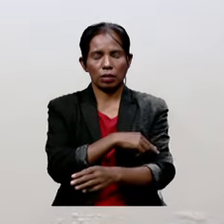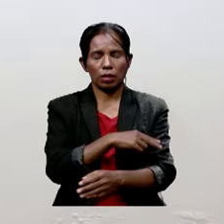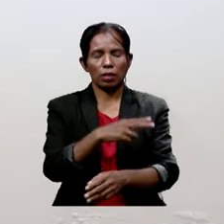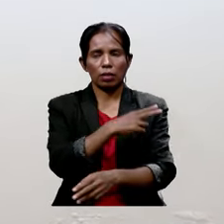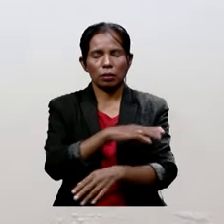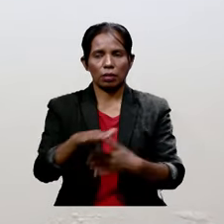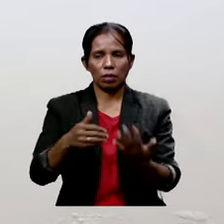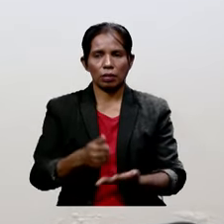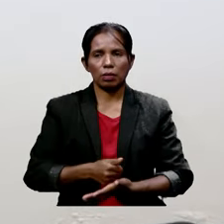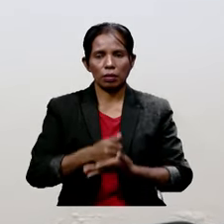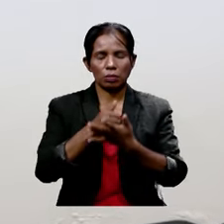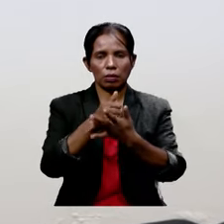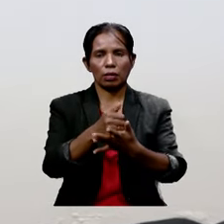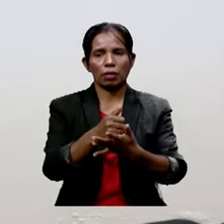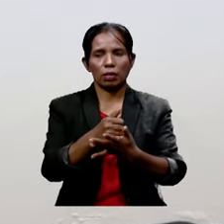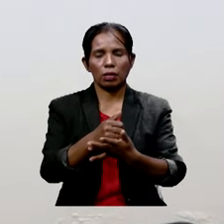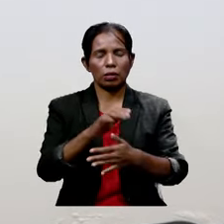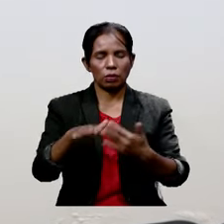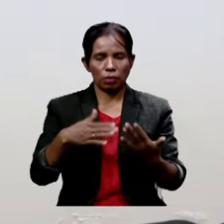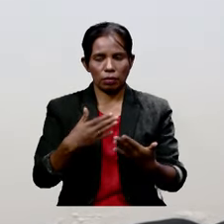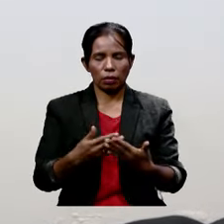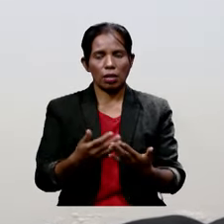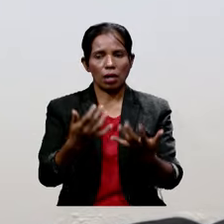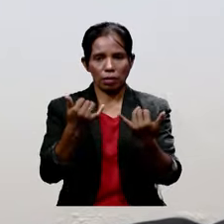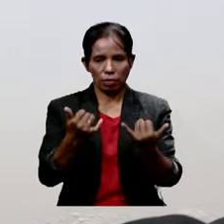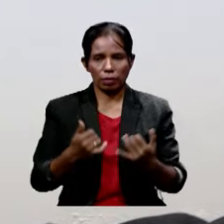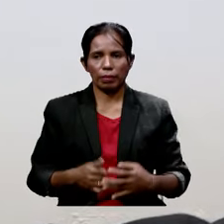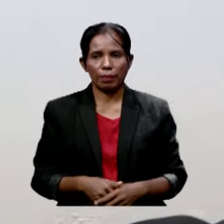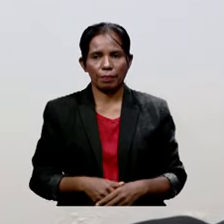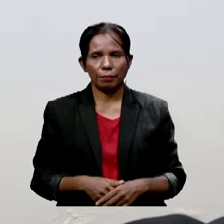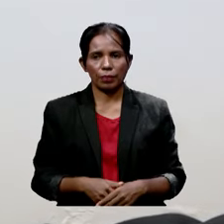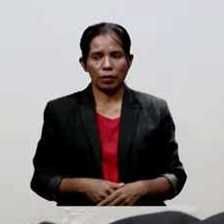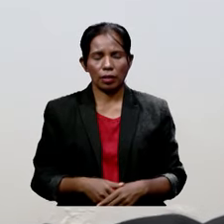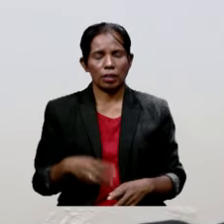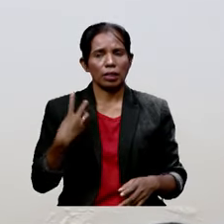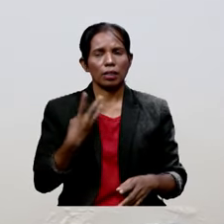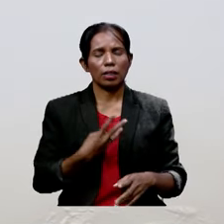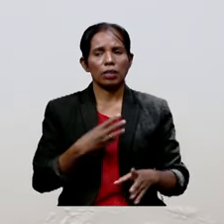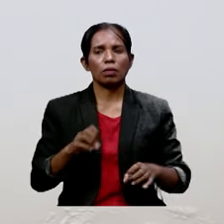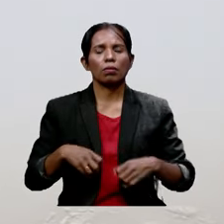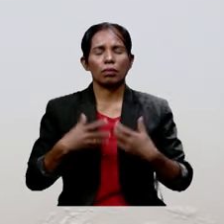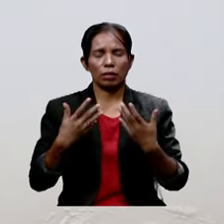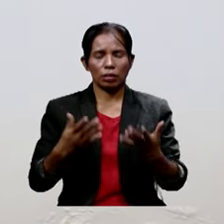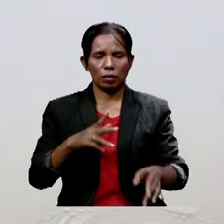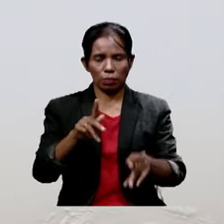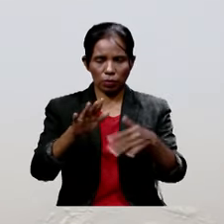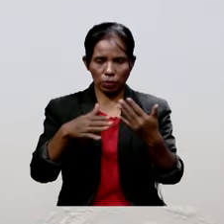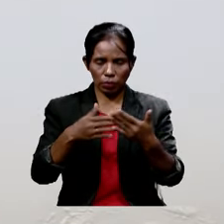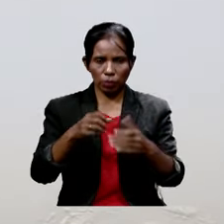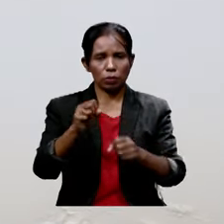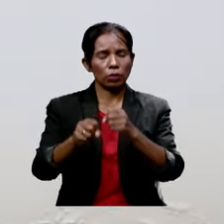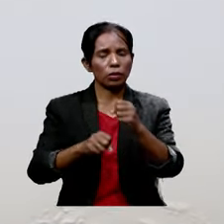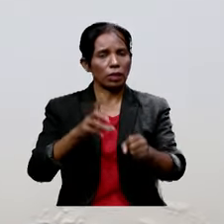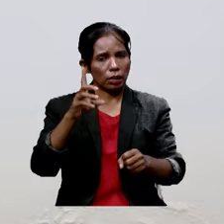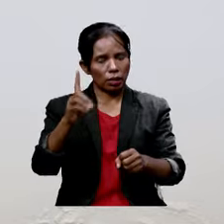sira, atu bele tulung buat sira ne hotu. Mas agora questão itania nene o insama comunidade ga sociedade ida